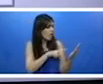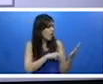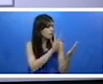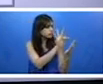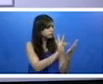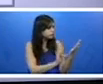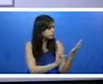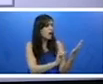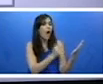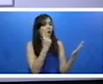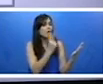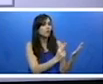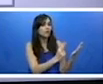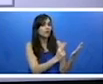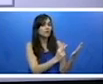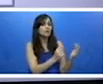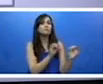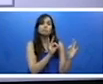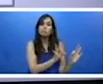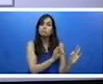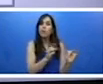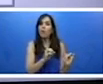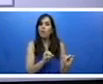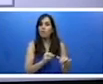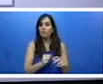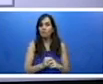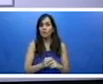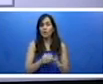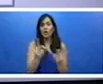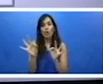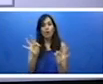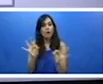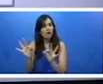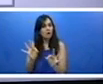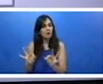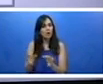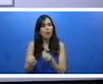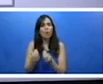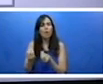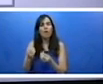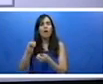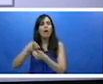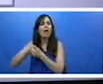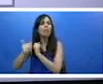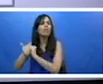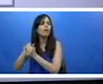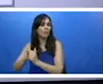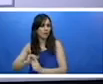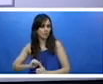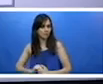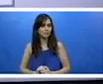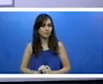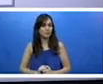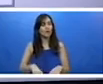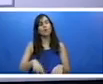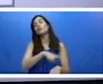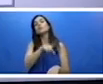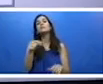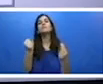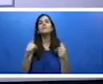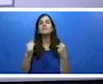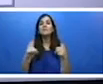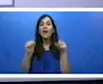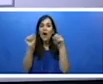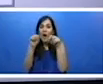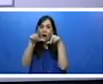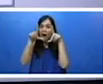analisadas na atividade anterior e organize seu texto como considerar mais adequado. Mas procure iniciar despertando a